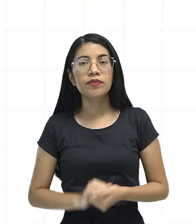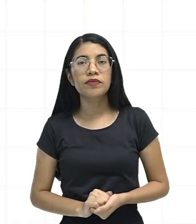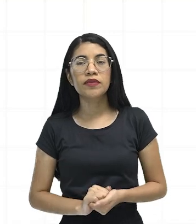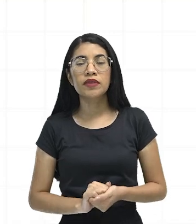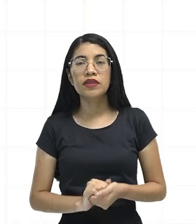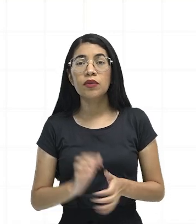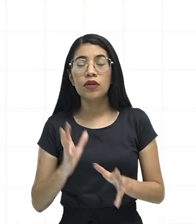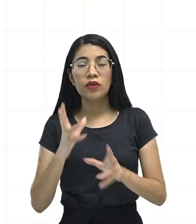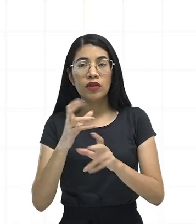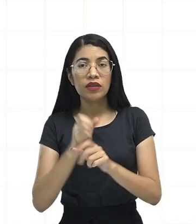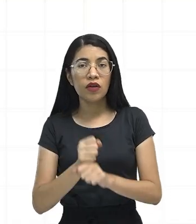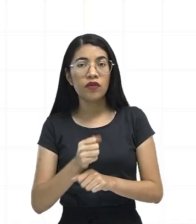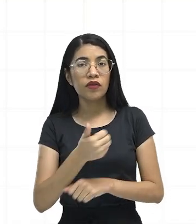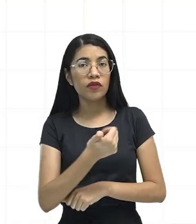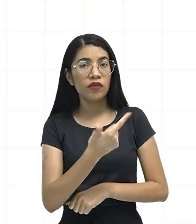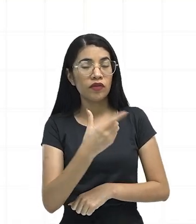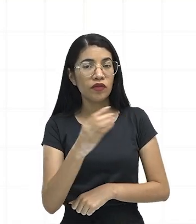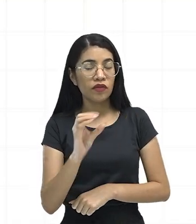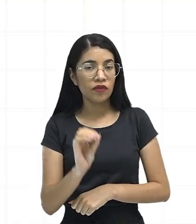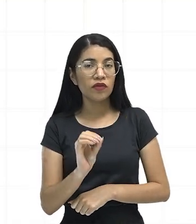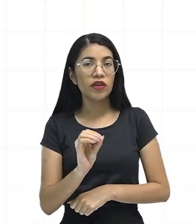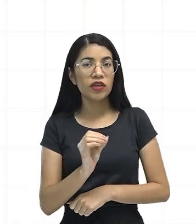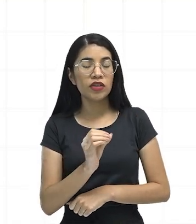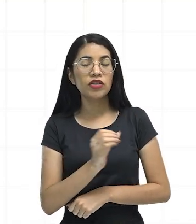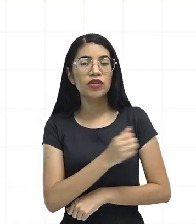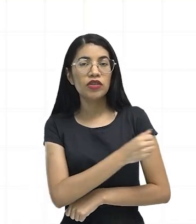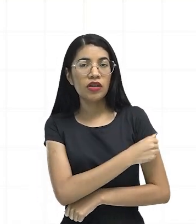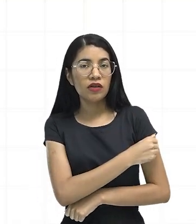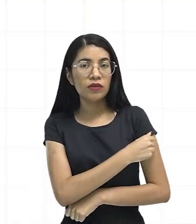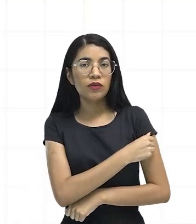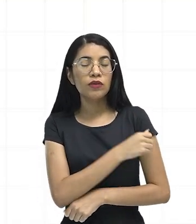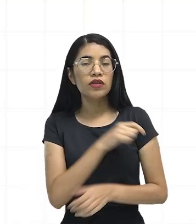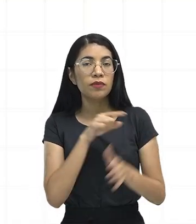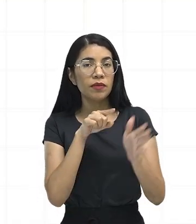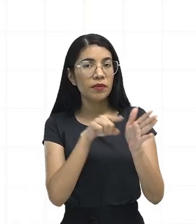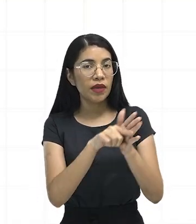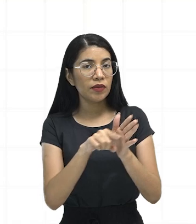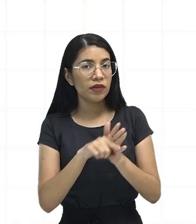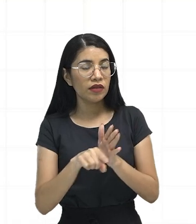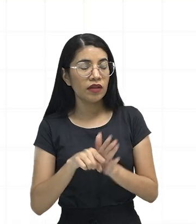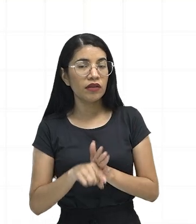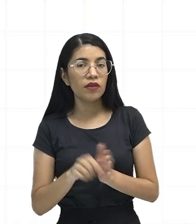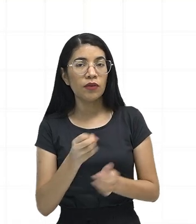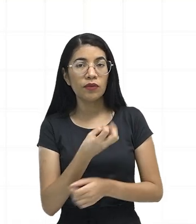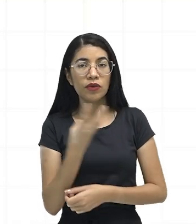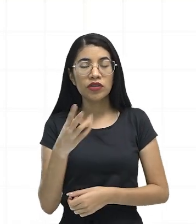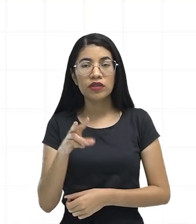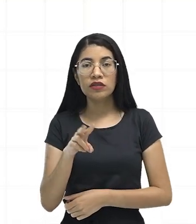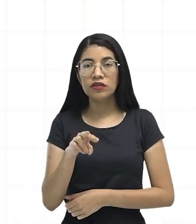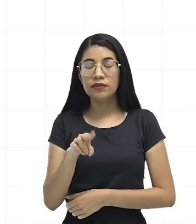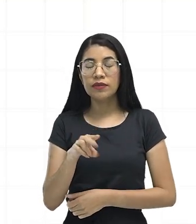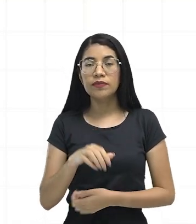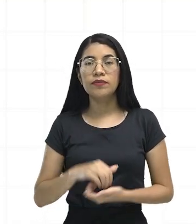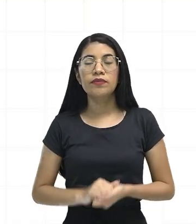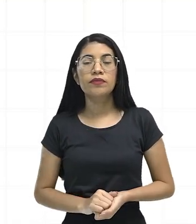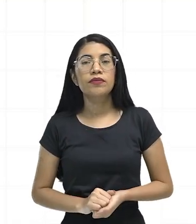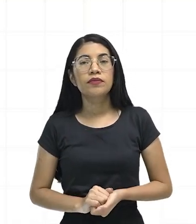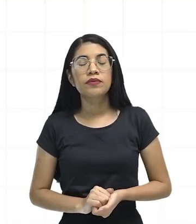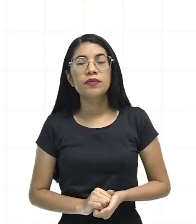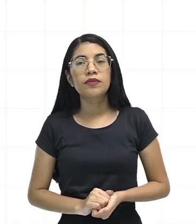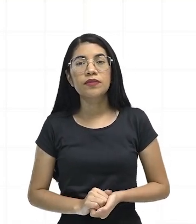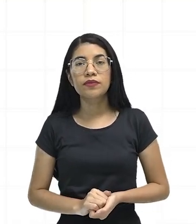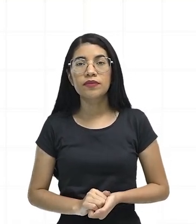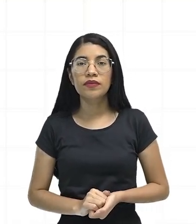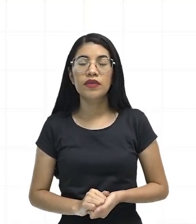exatamente 20 números porque foram 20 alunos entrevistados, tá? Qual é o